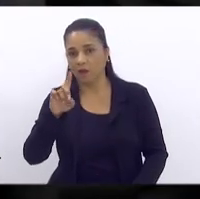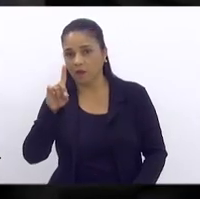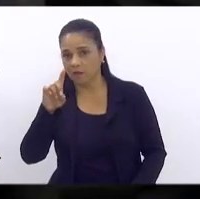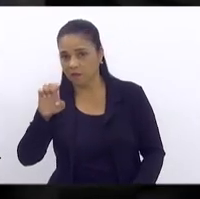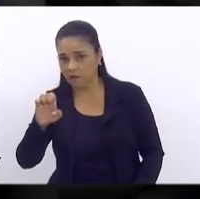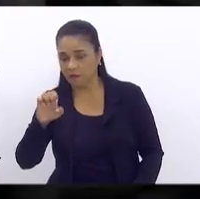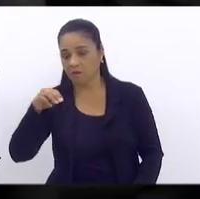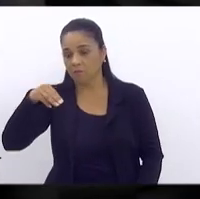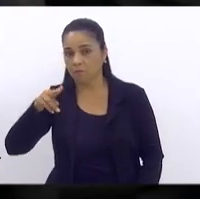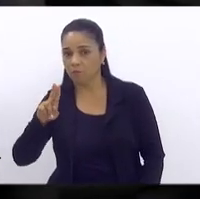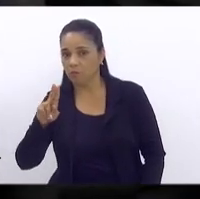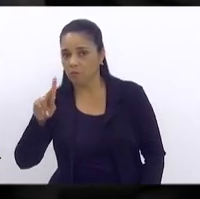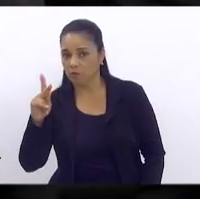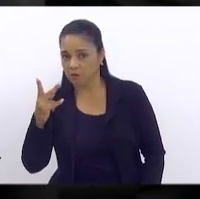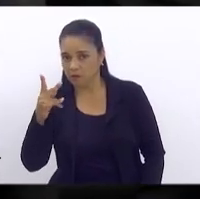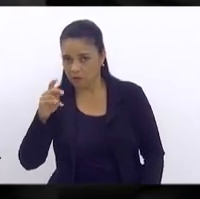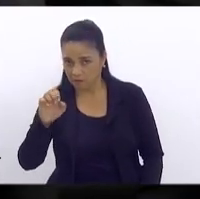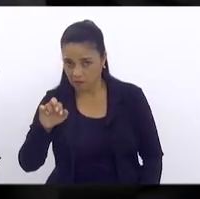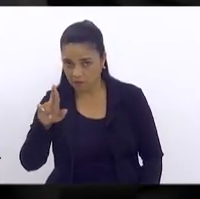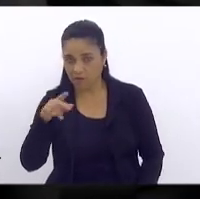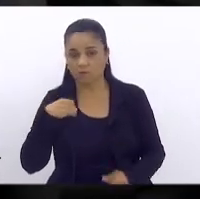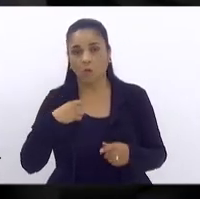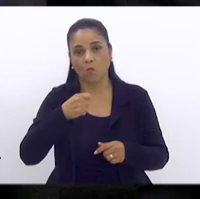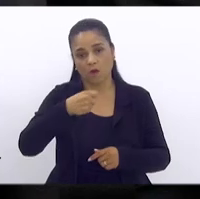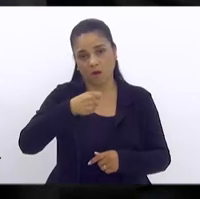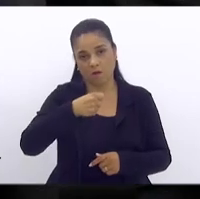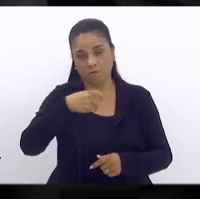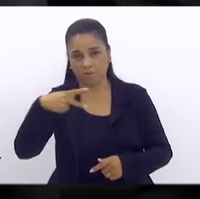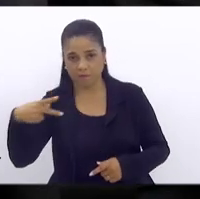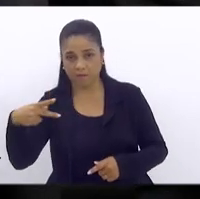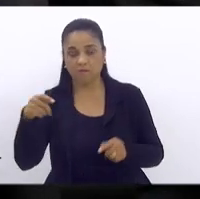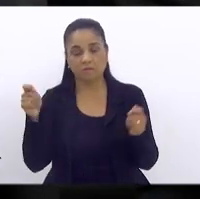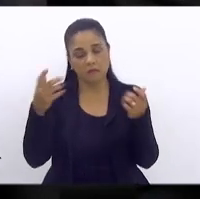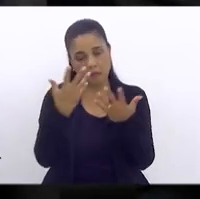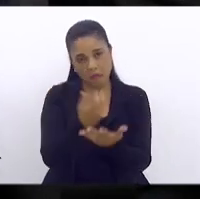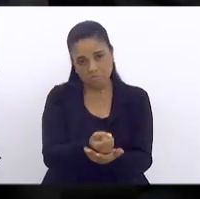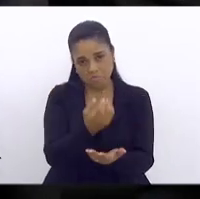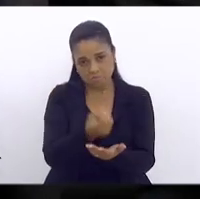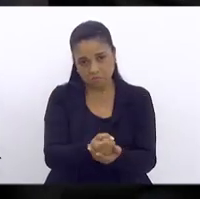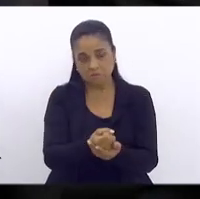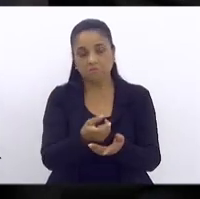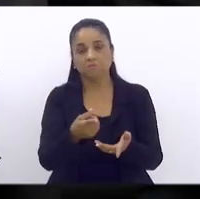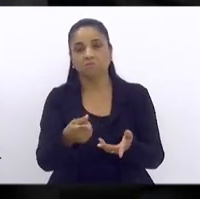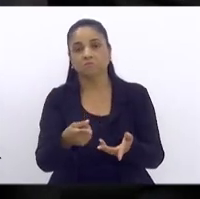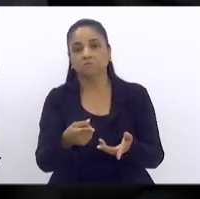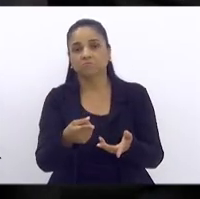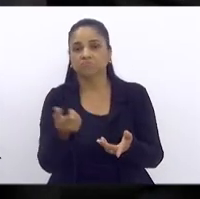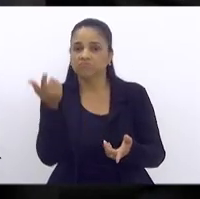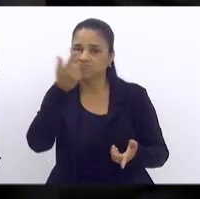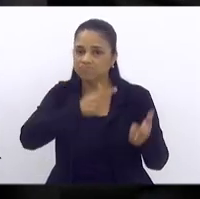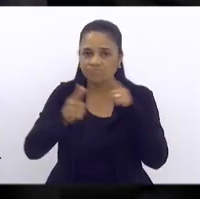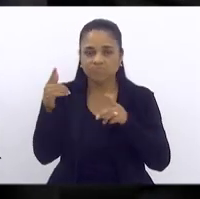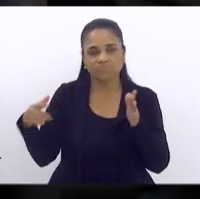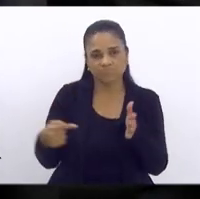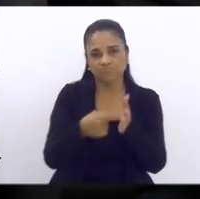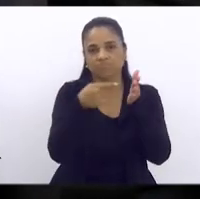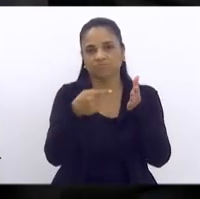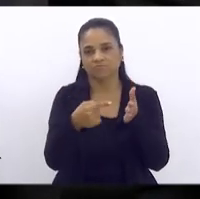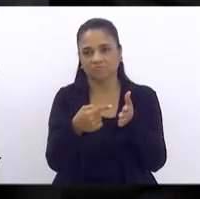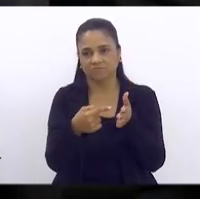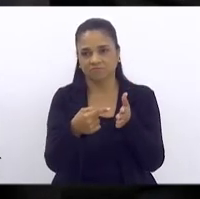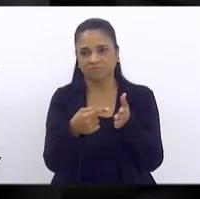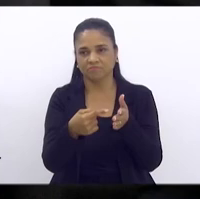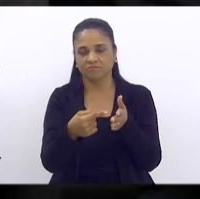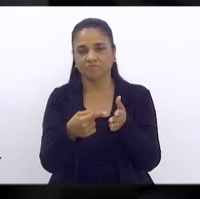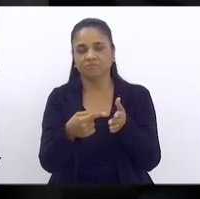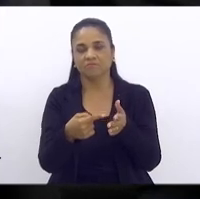super importante nesse botão de pânico. É um aplicativo que ela pode baixar para conseguir fazer essa denúncia, no caso, para o botão